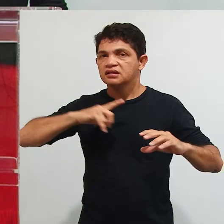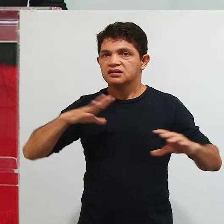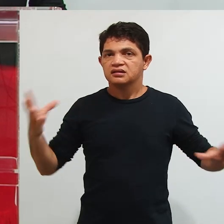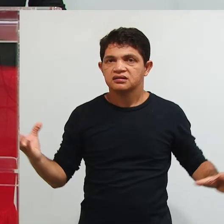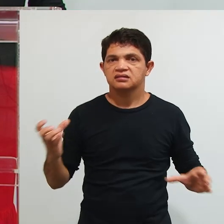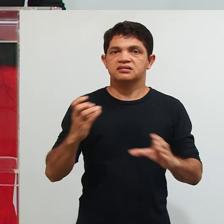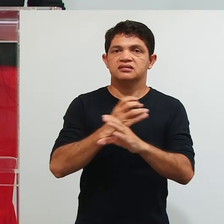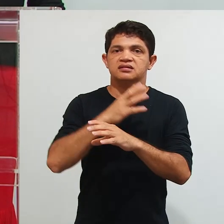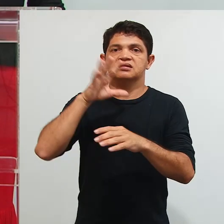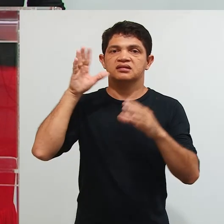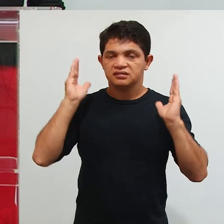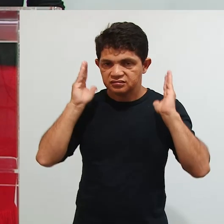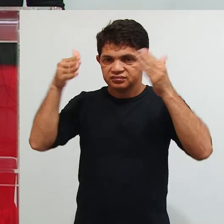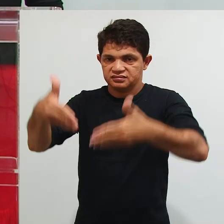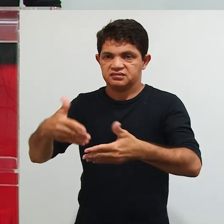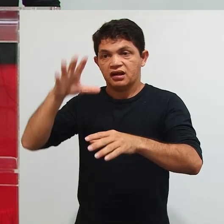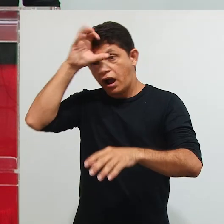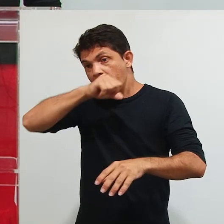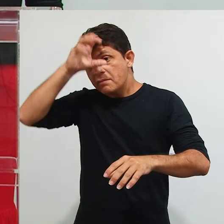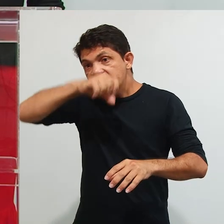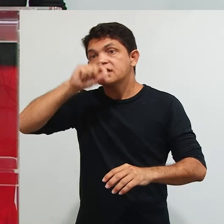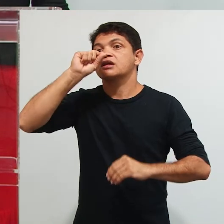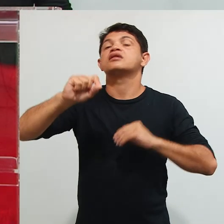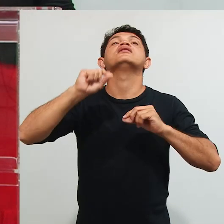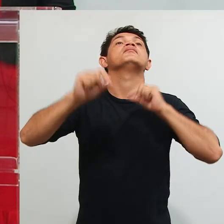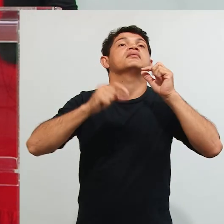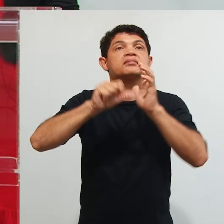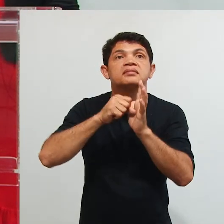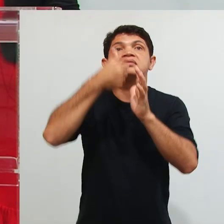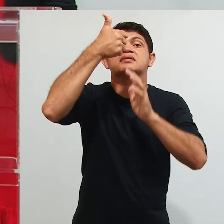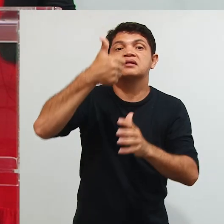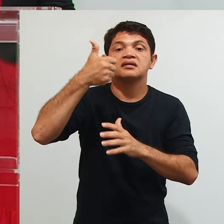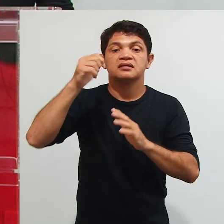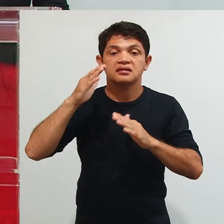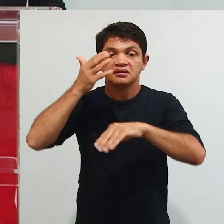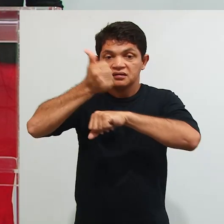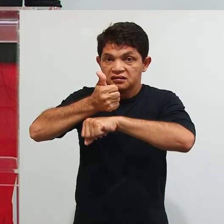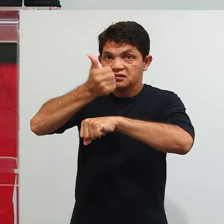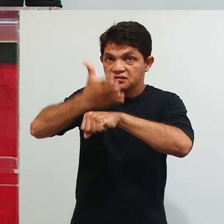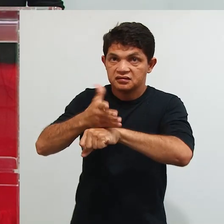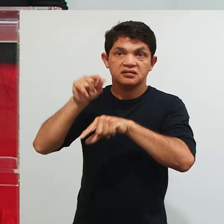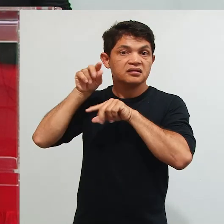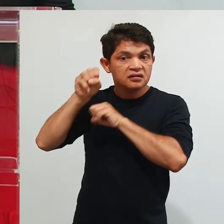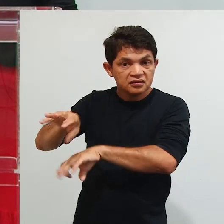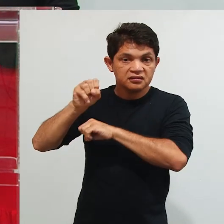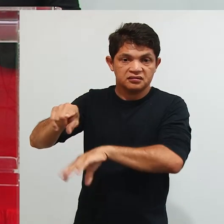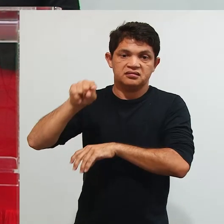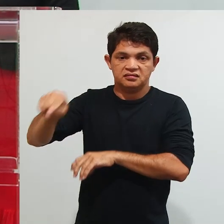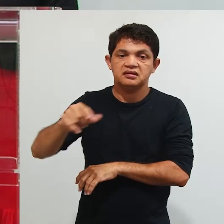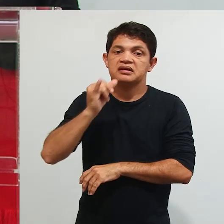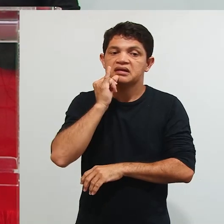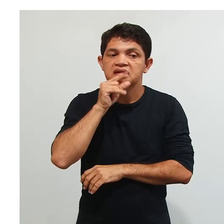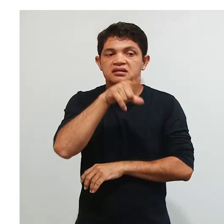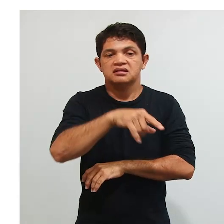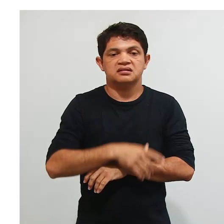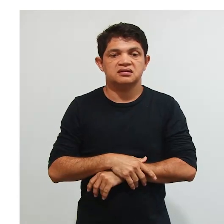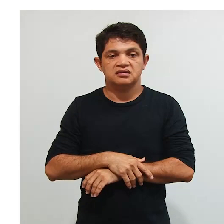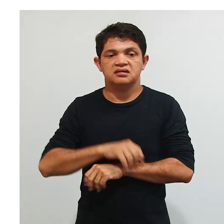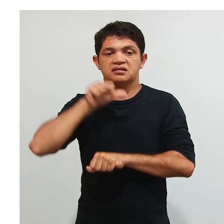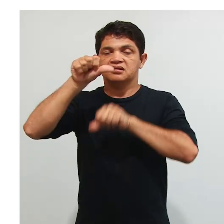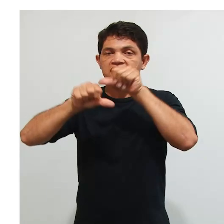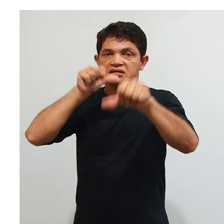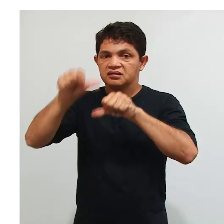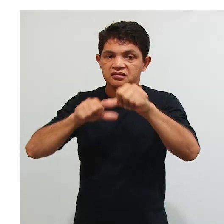É um transtorno específico para aprender. E aprender o quê? Habilidades acadêmicas, né? Olha só, é